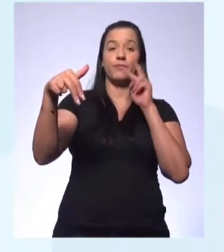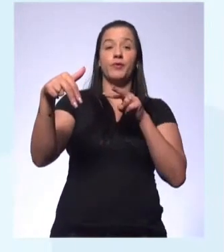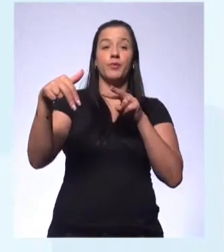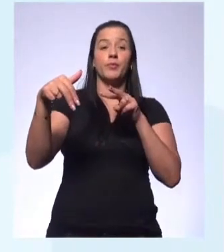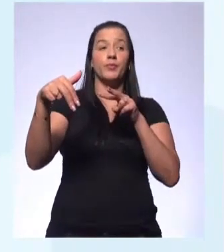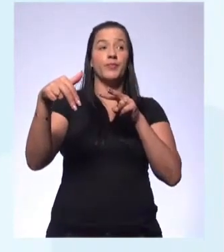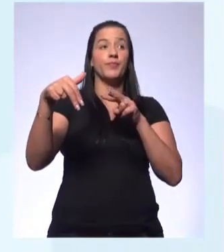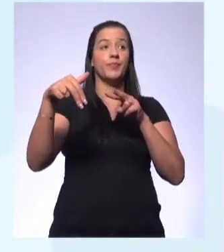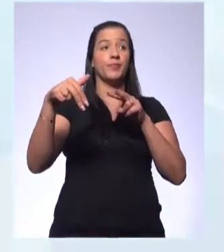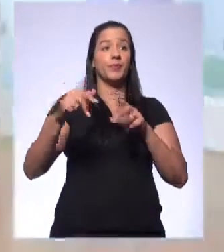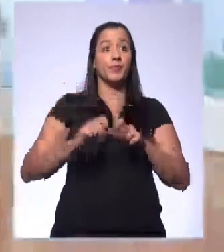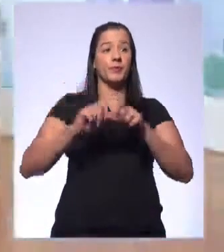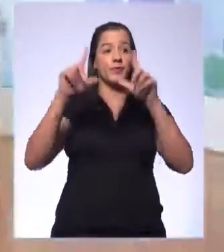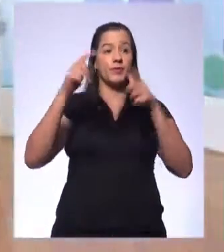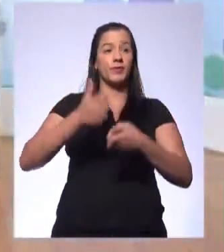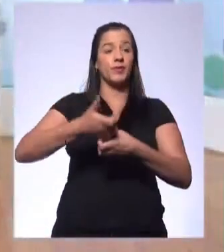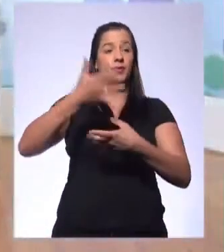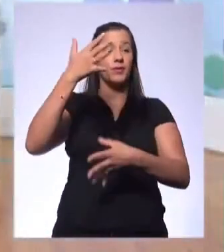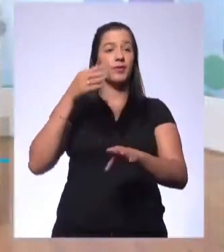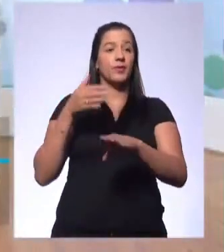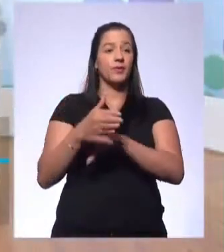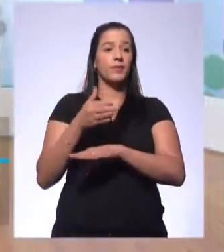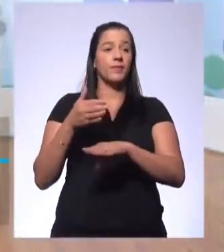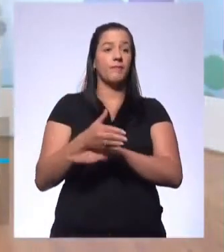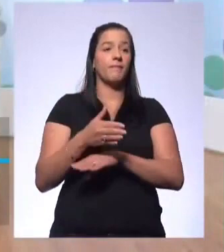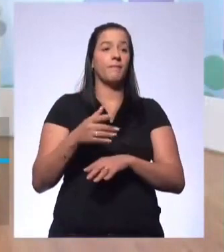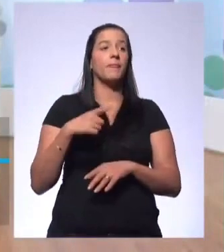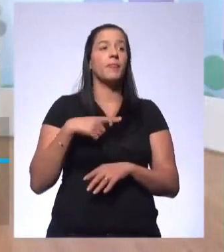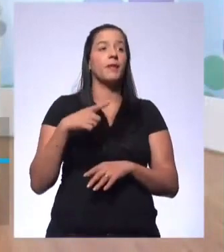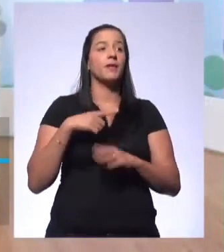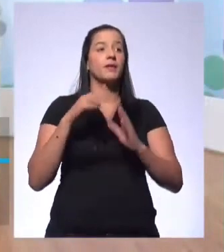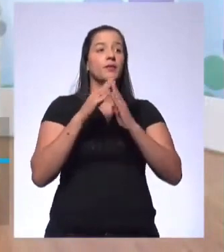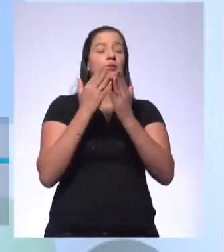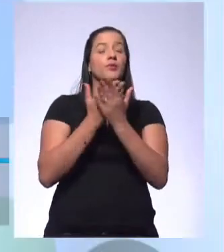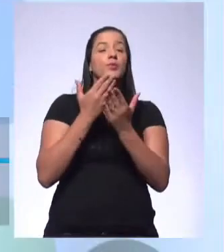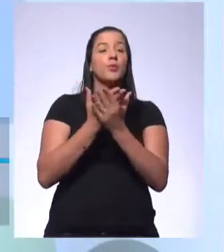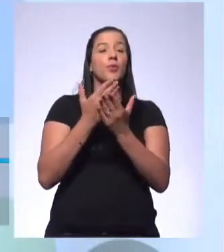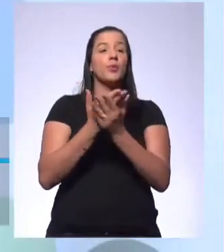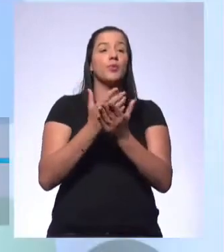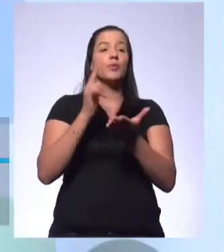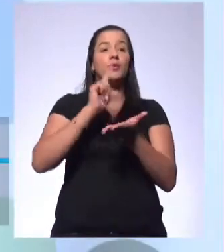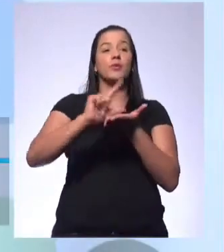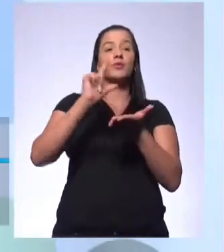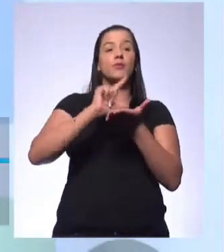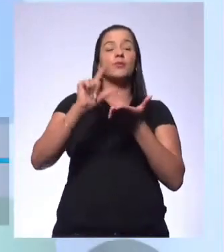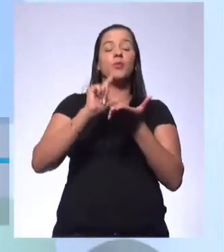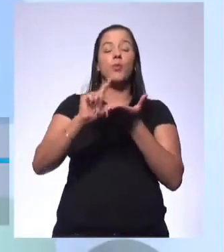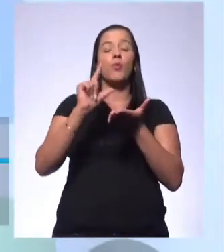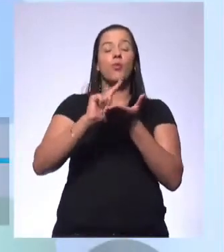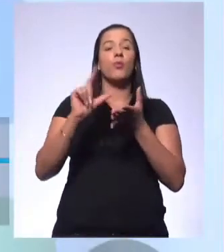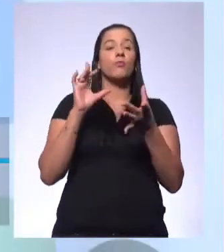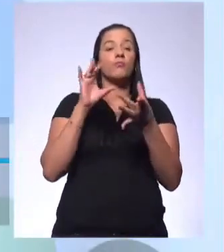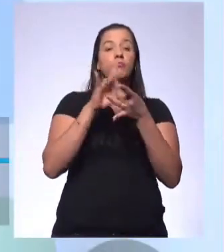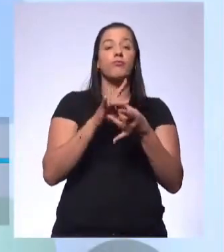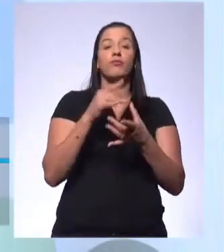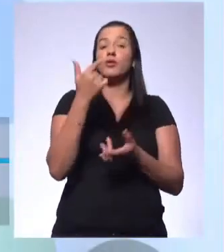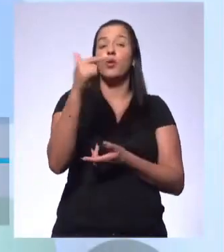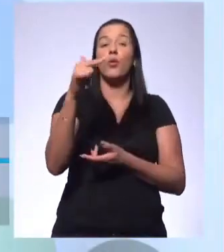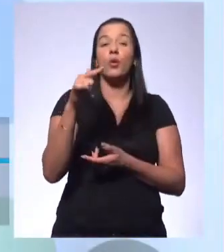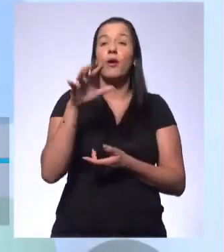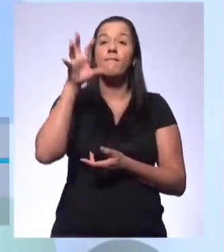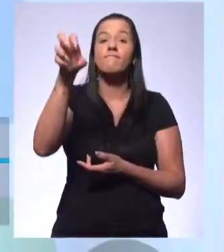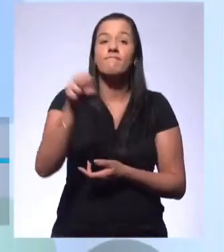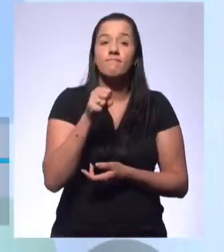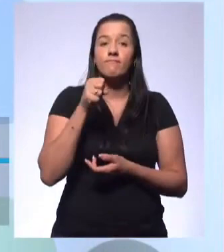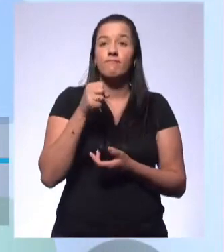amor. Abre o chat para mim rapidinho. Tá A aberto. que Tá escola aberto. literária tá ligada essa coisa de você não ter acesso ao que você